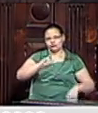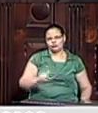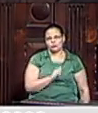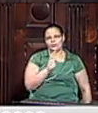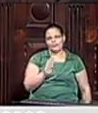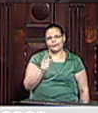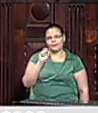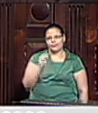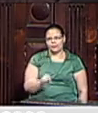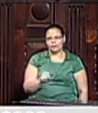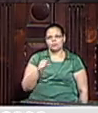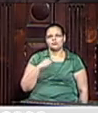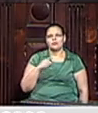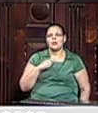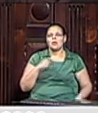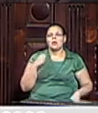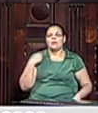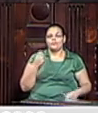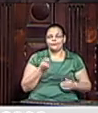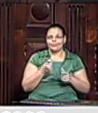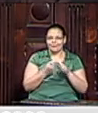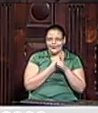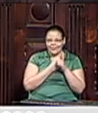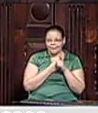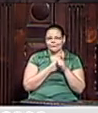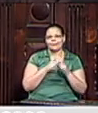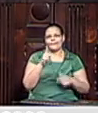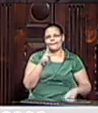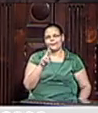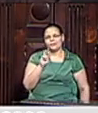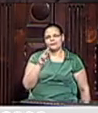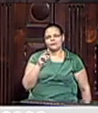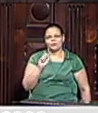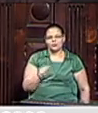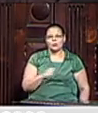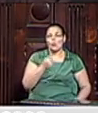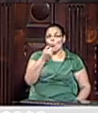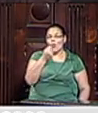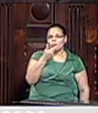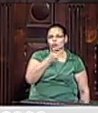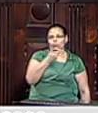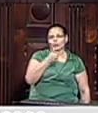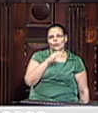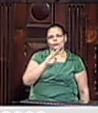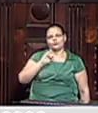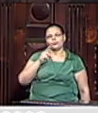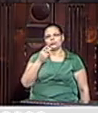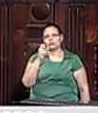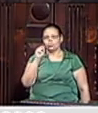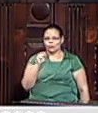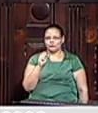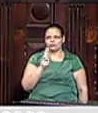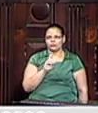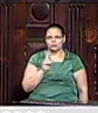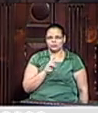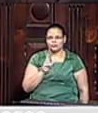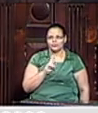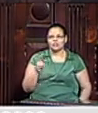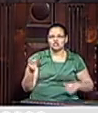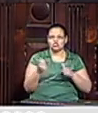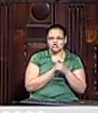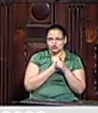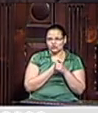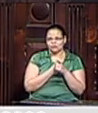para a Previdência quase 2 bilhões de reais. 2 bilhões de reais. A